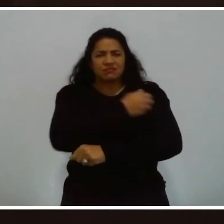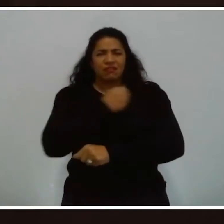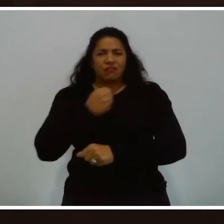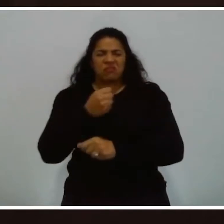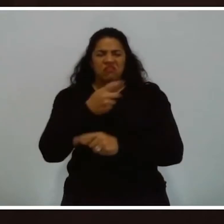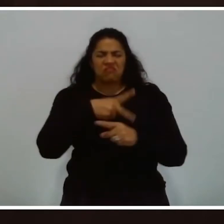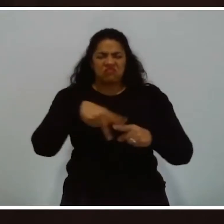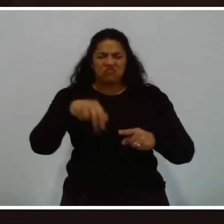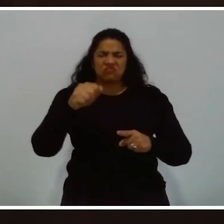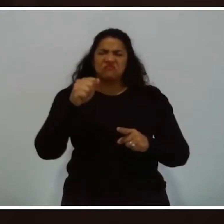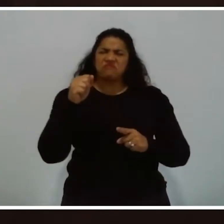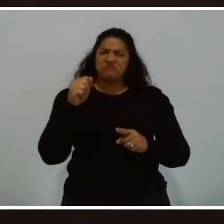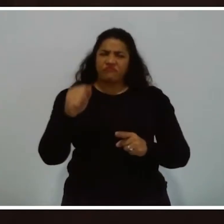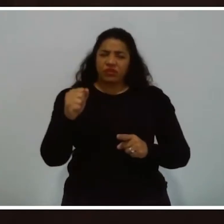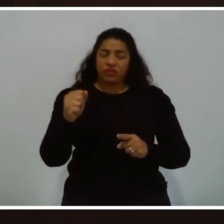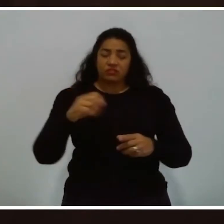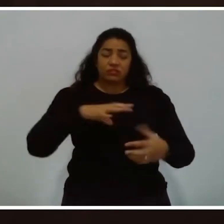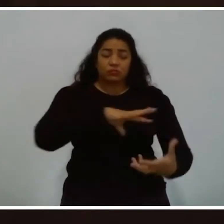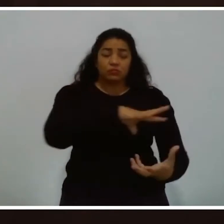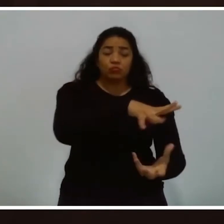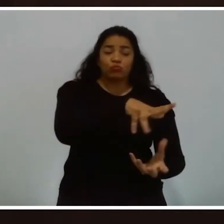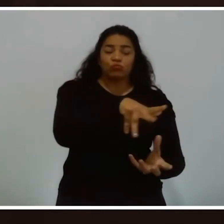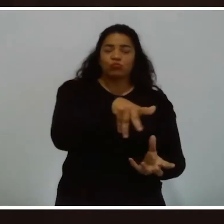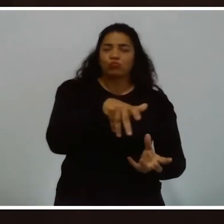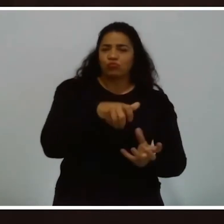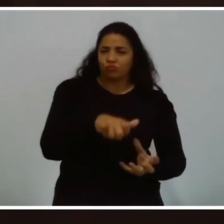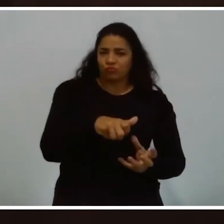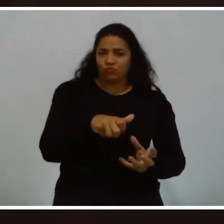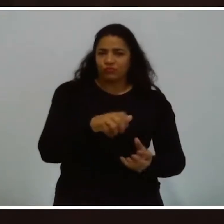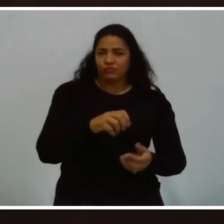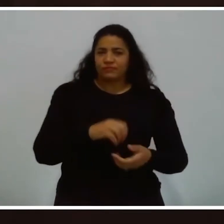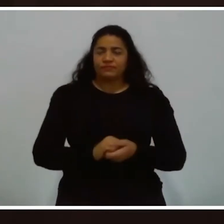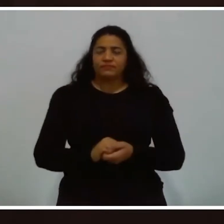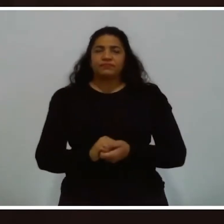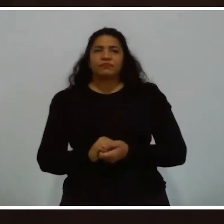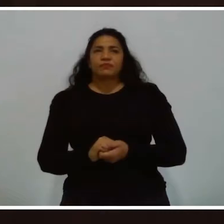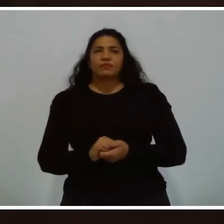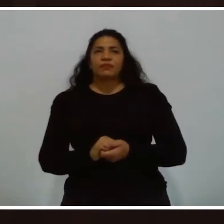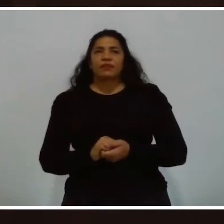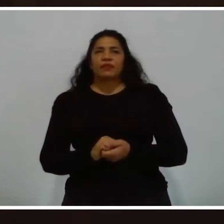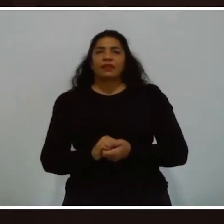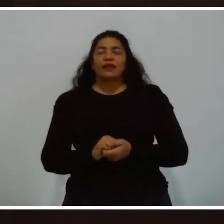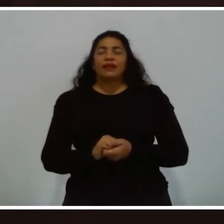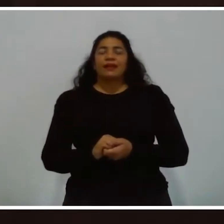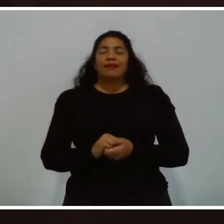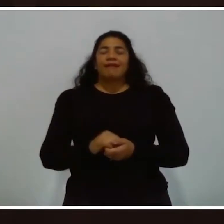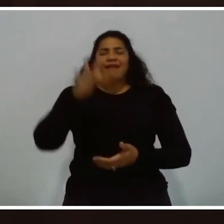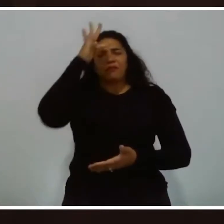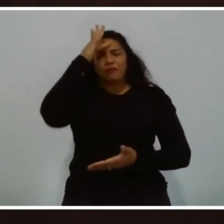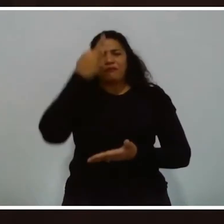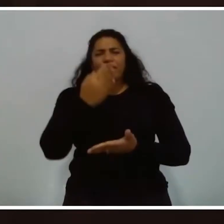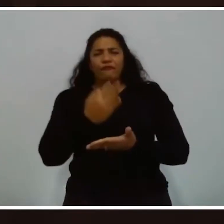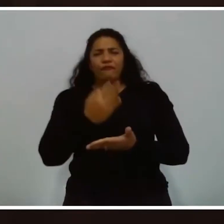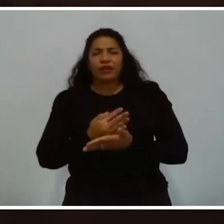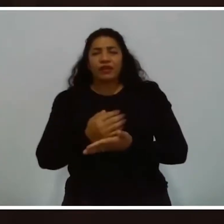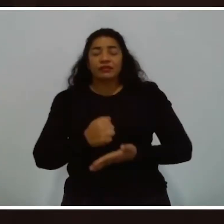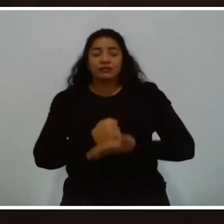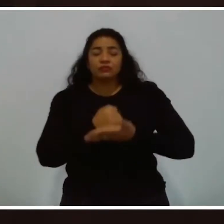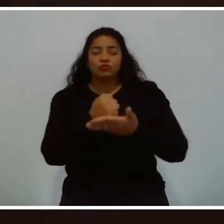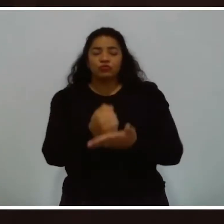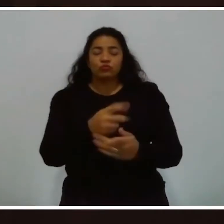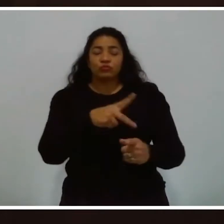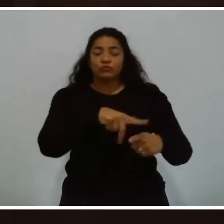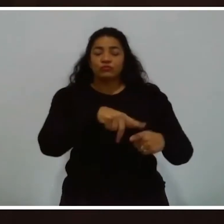que vence o mundo, a nossa fé. Bom, o problema é a fé. Satanás quer tirar a